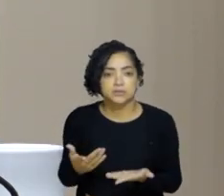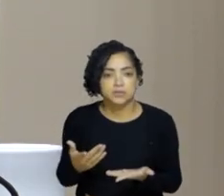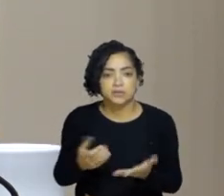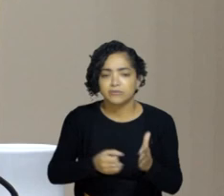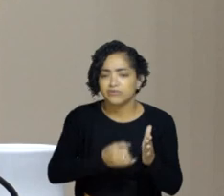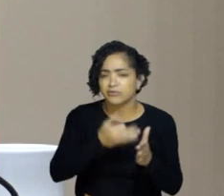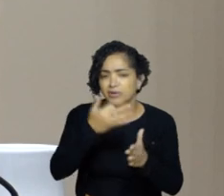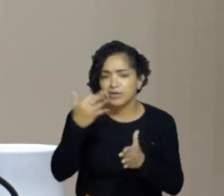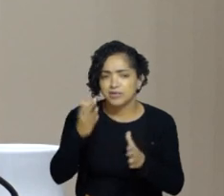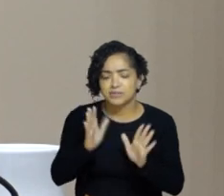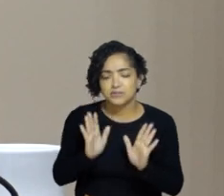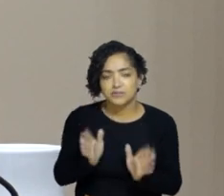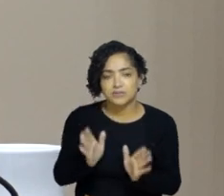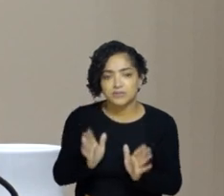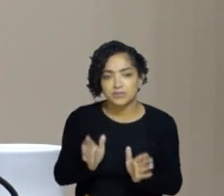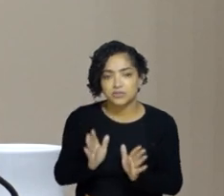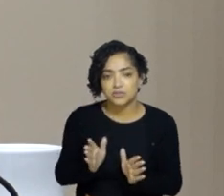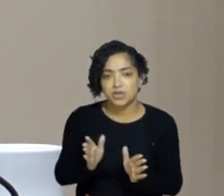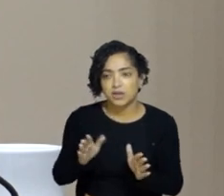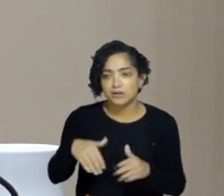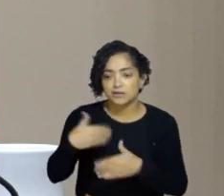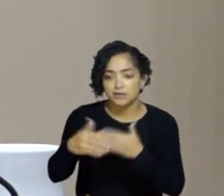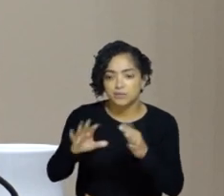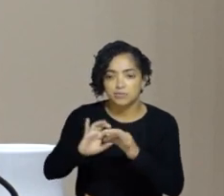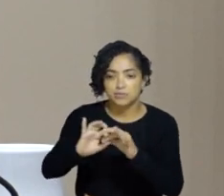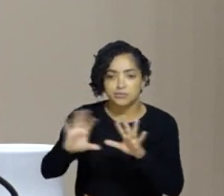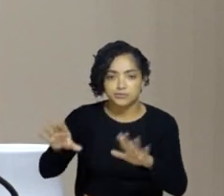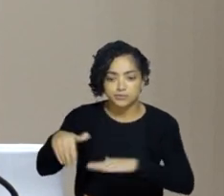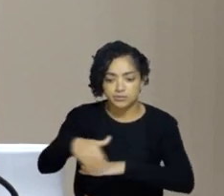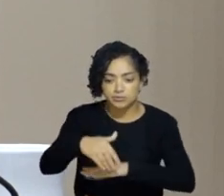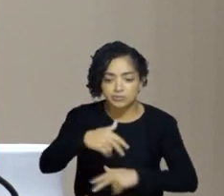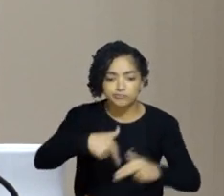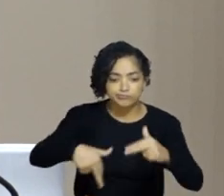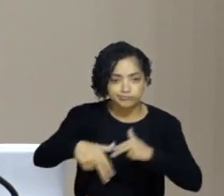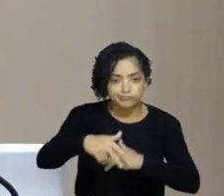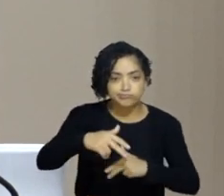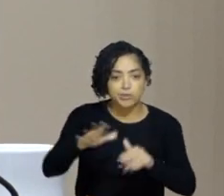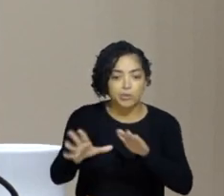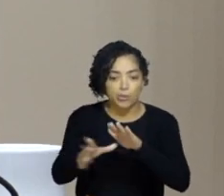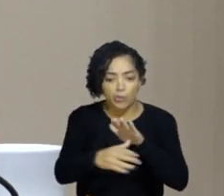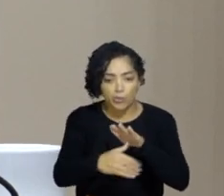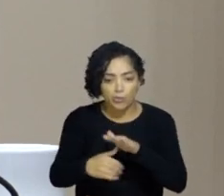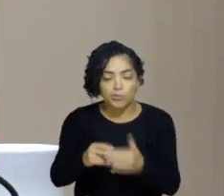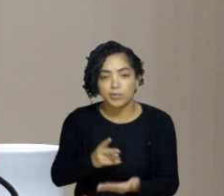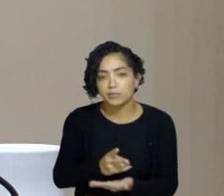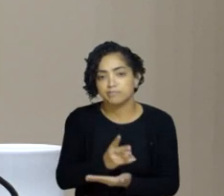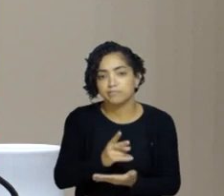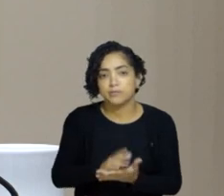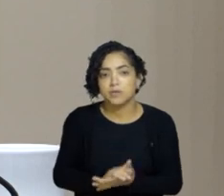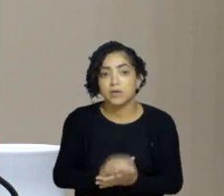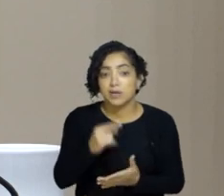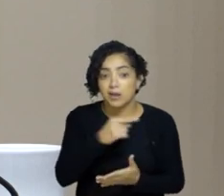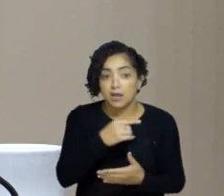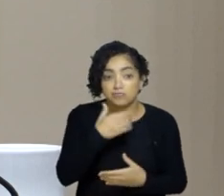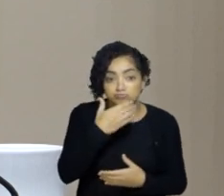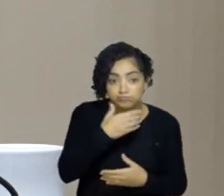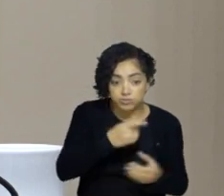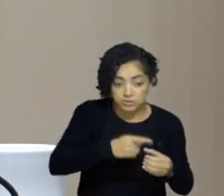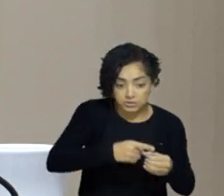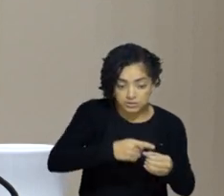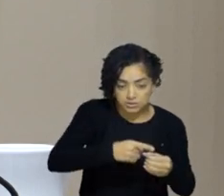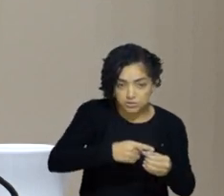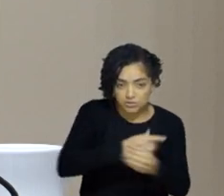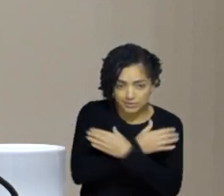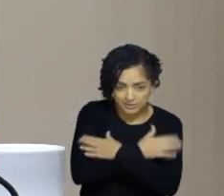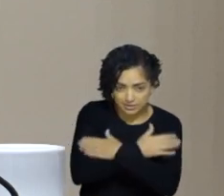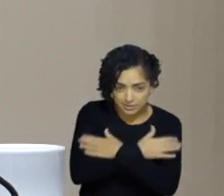inúmeras vezes e está na rua roubando. São Joaquim é uma cidade de gente